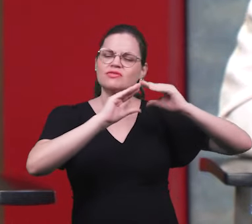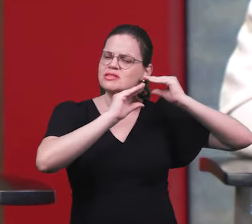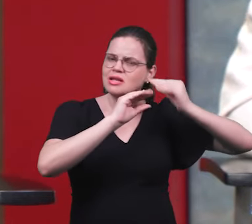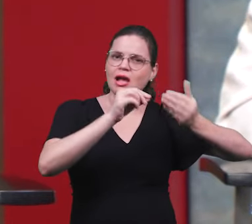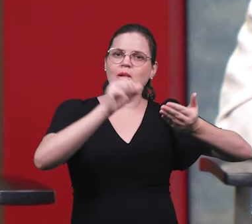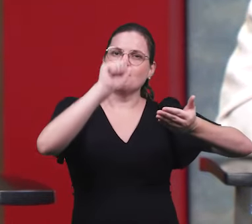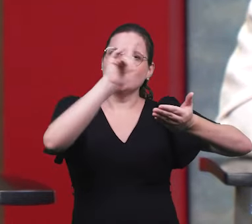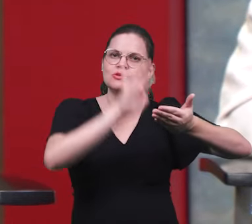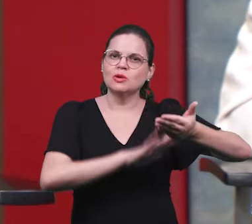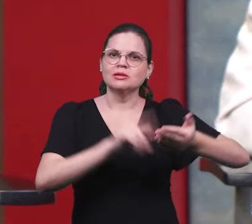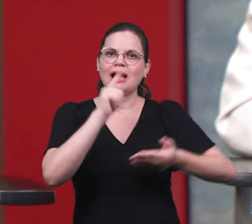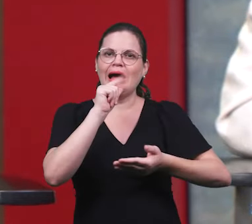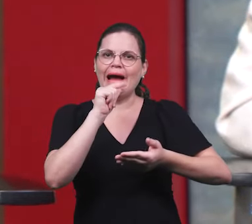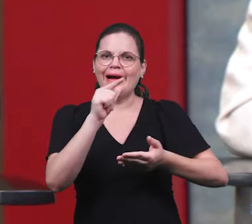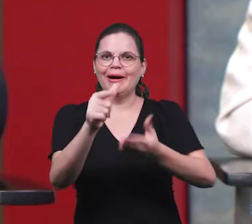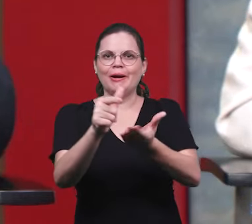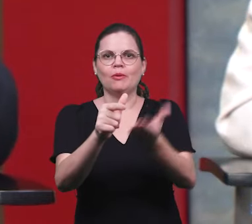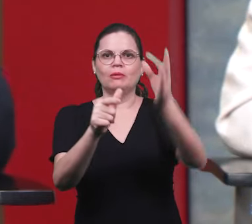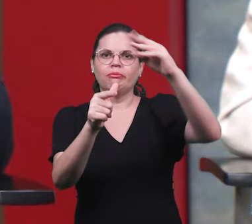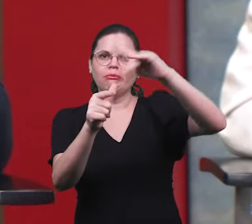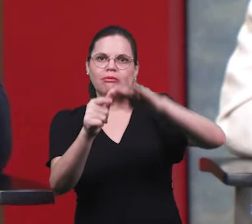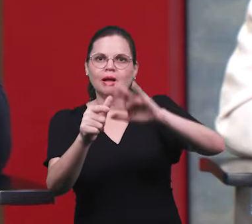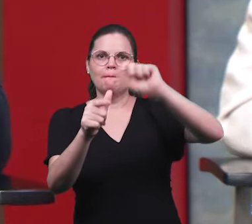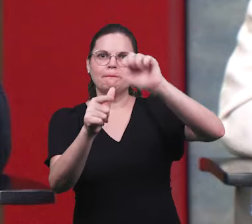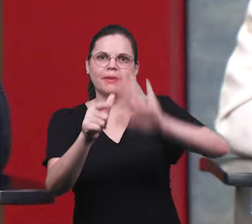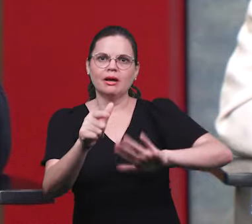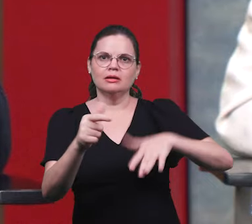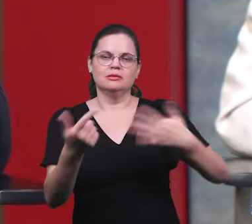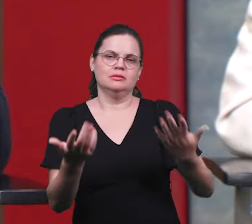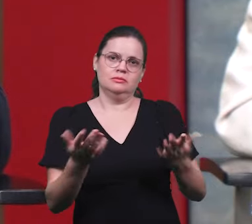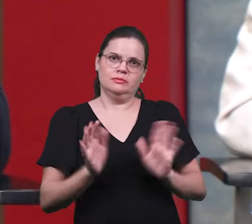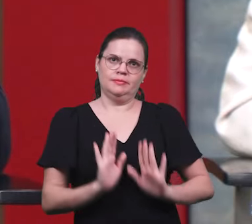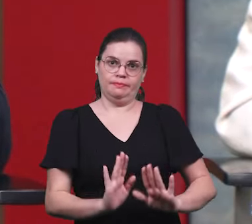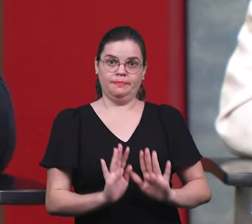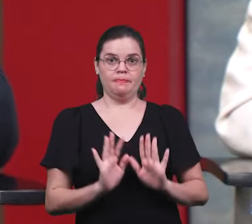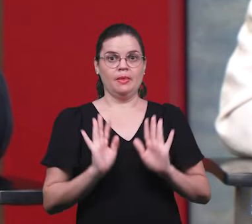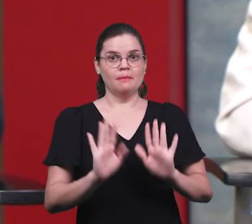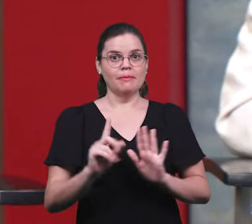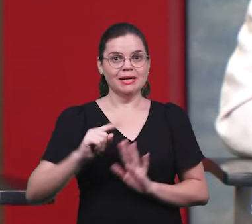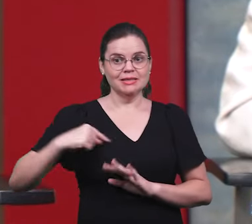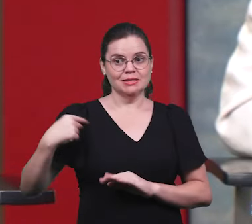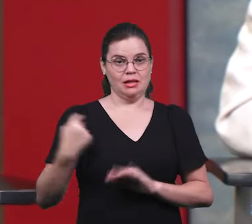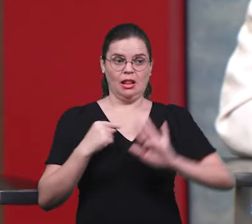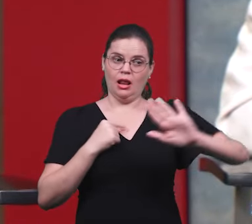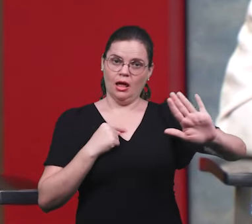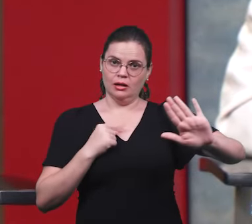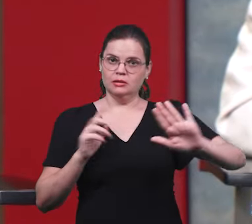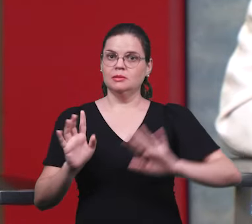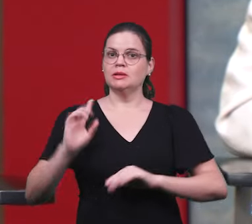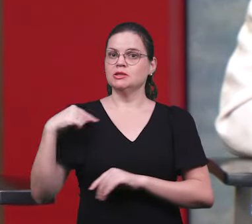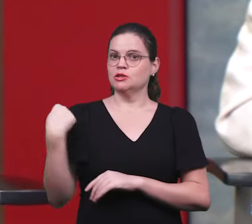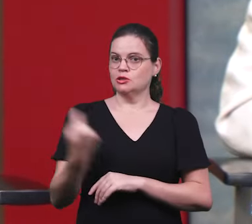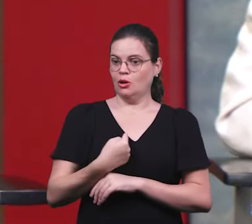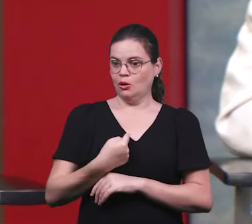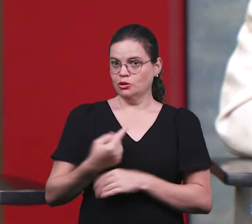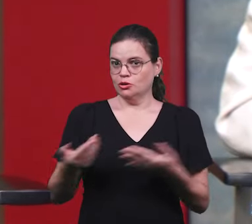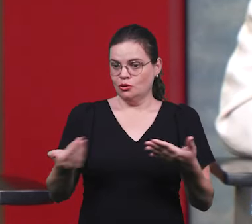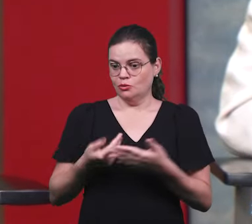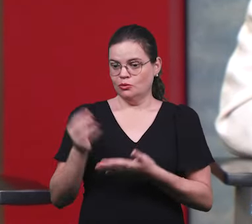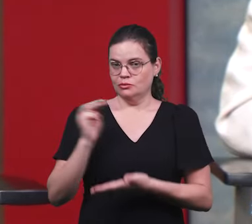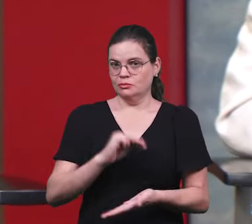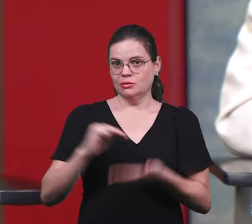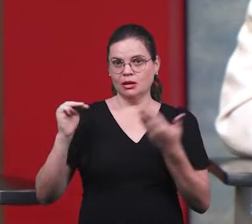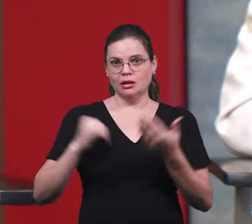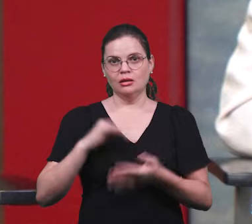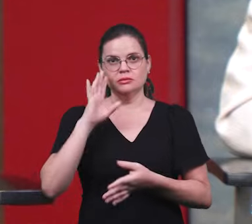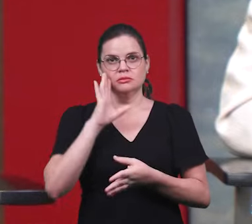água abençoada. Nós hoje, o Senhor nos ensinou que isso daí é algo